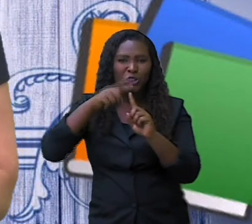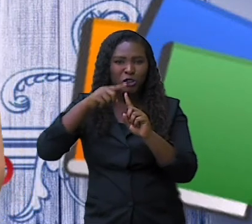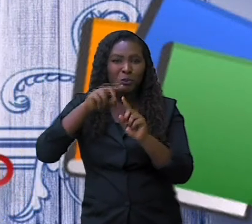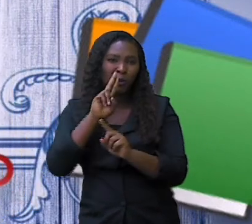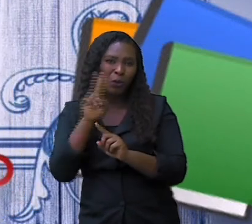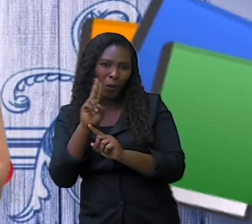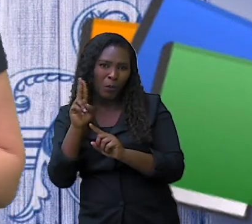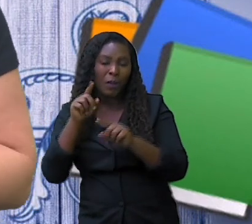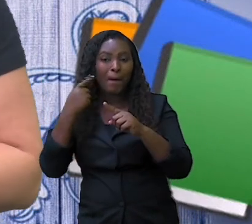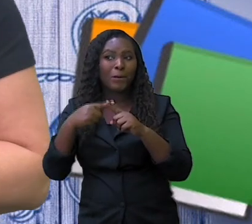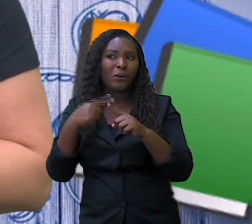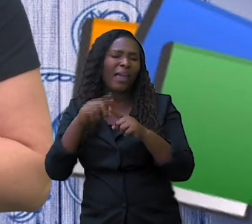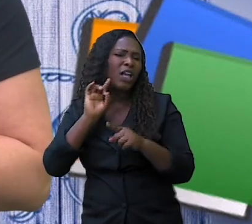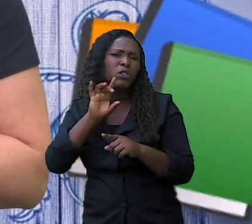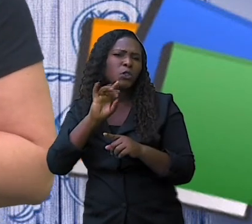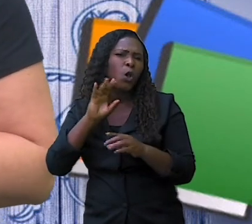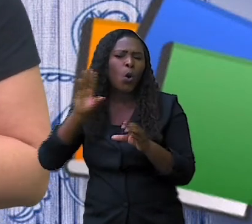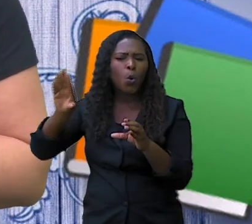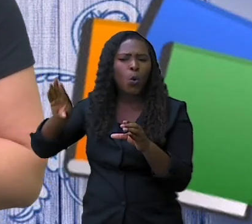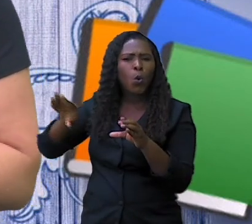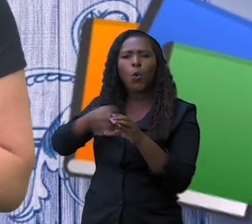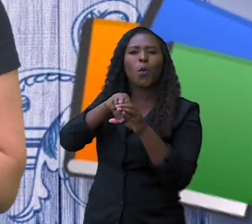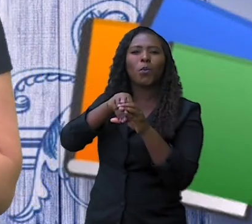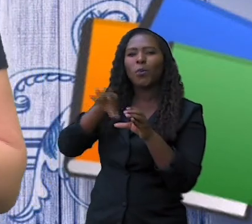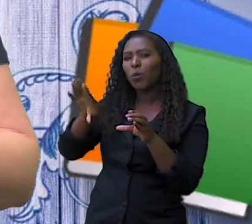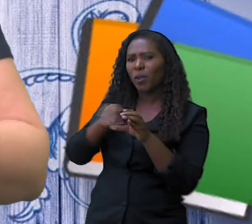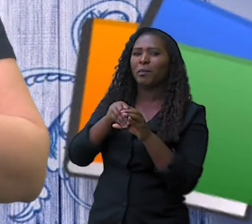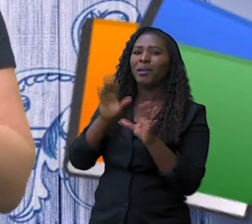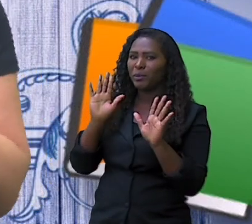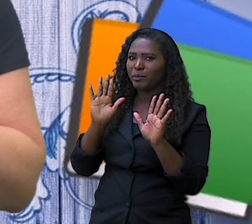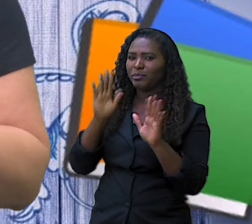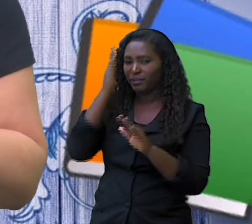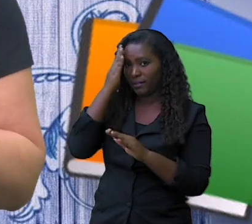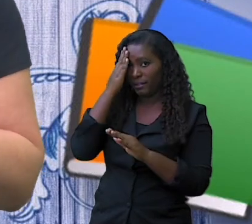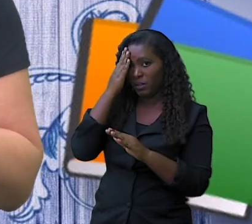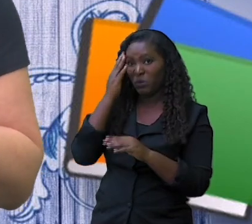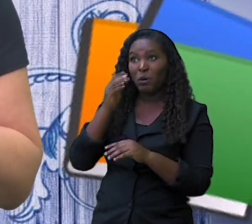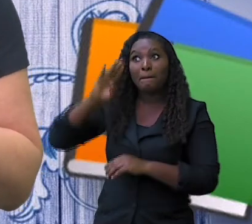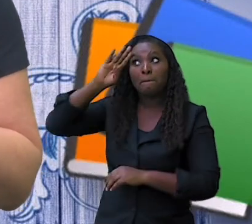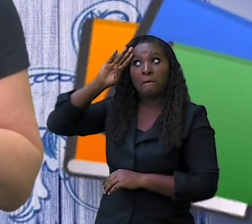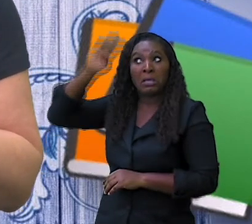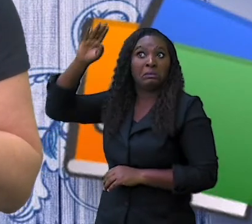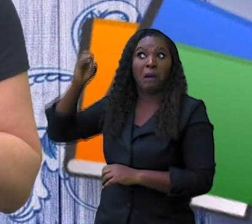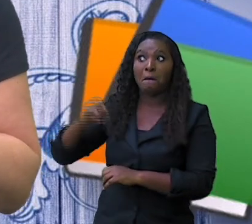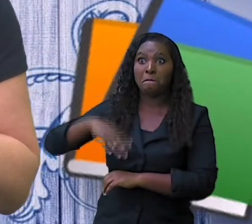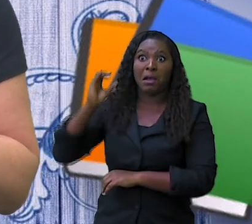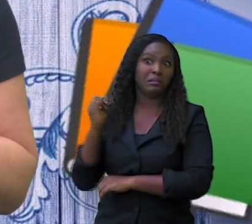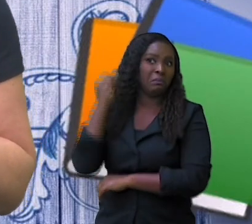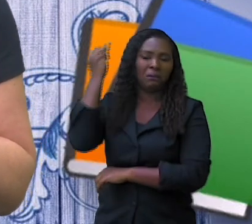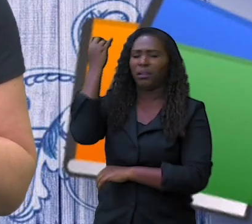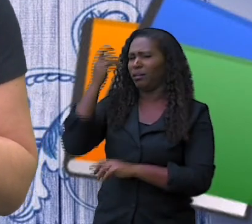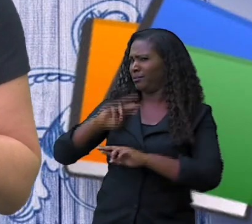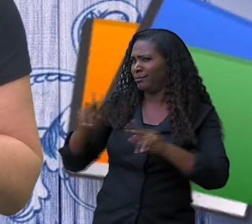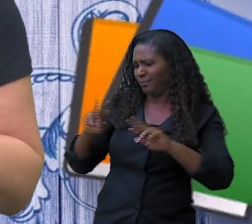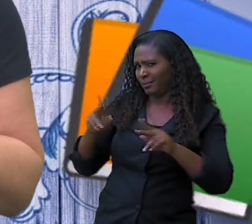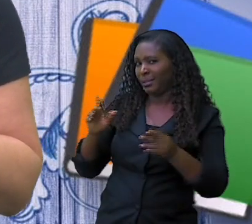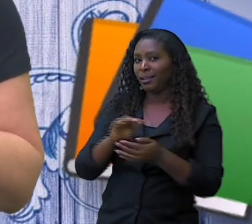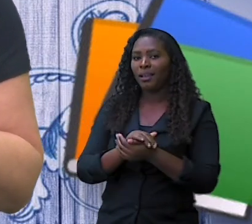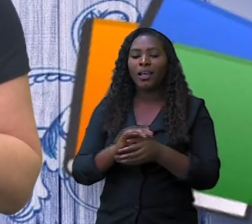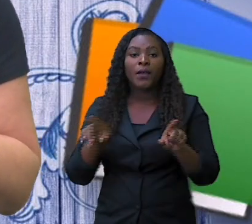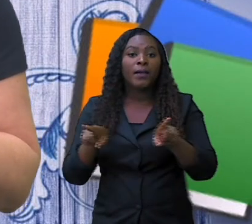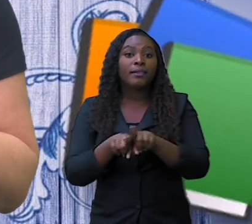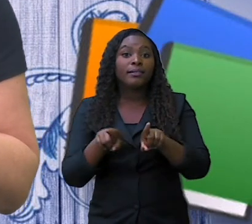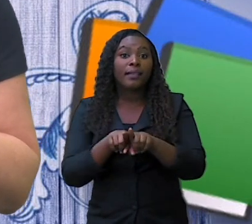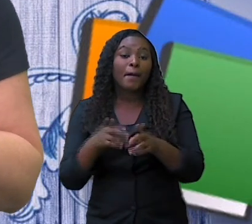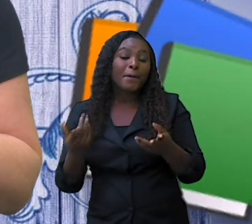nossa aula, né? Então, vamos lá. Um outro detalhe importante é nós falarmos também sobre função sintática,